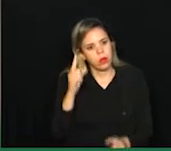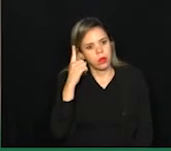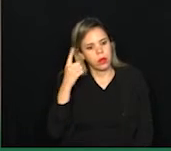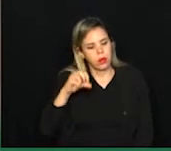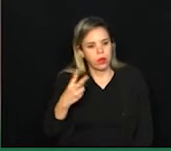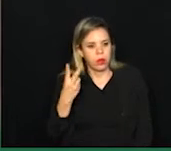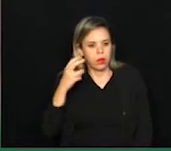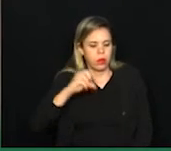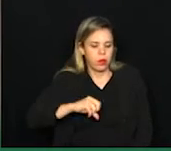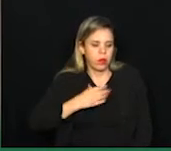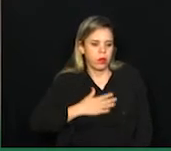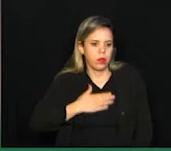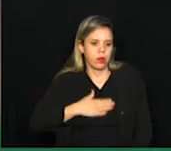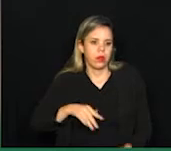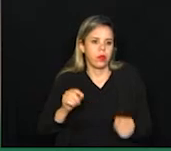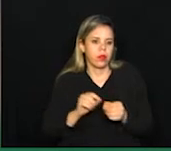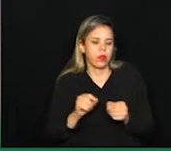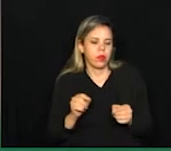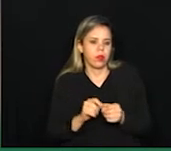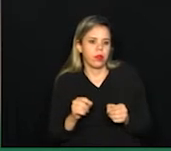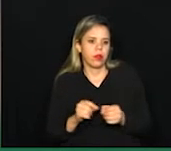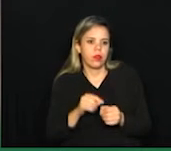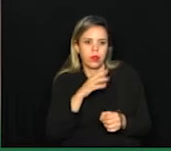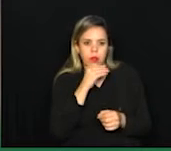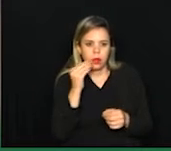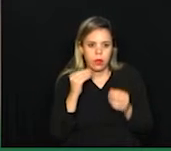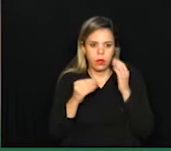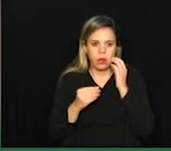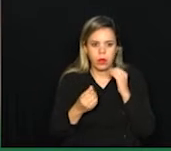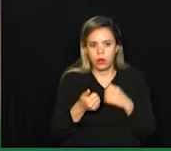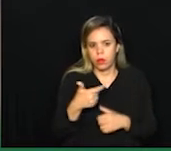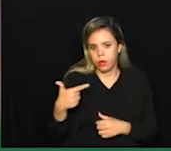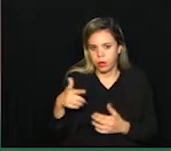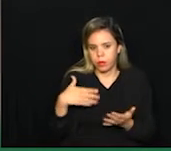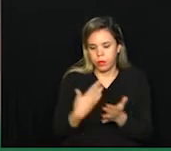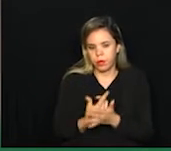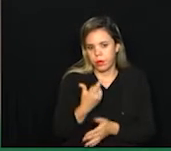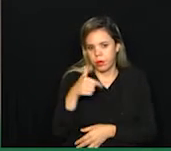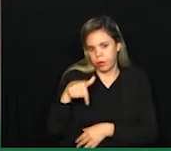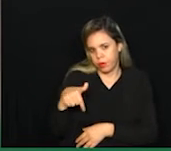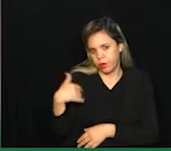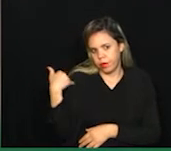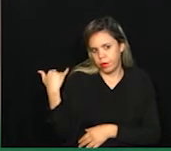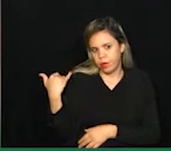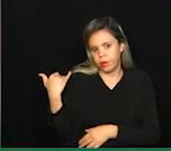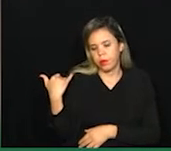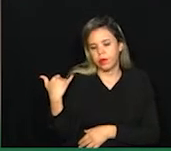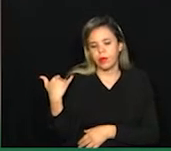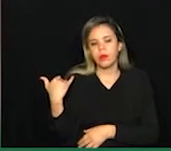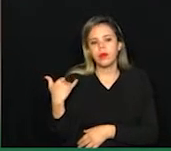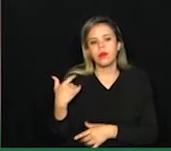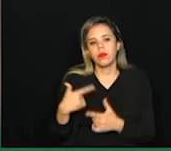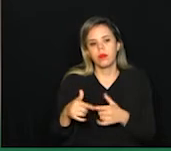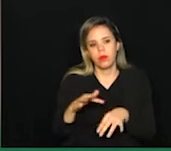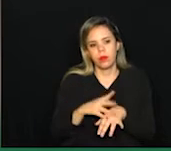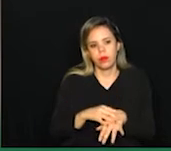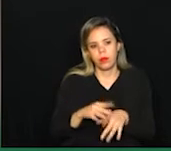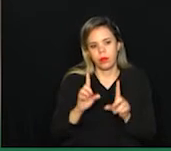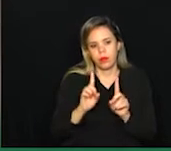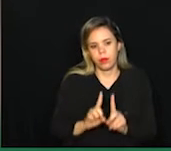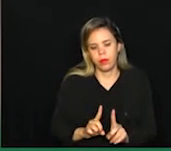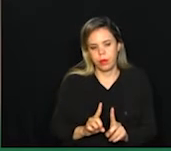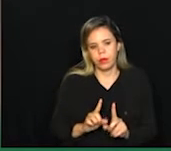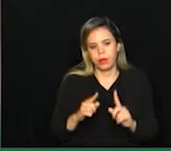29 de agosto, nós faremos dos adolescentes de 12 a 17 anos com comorbidades,